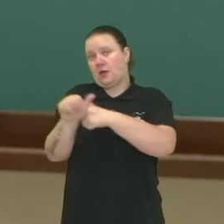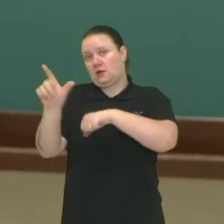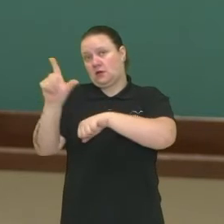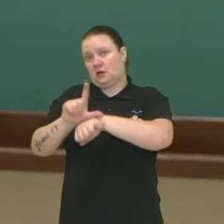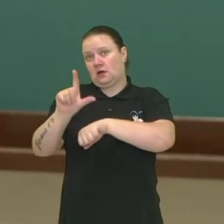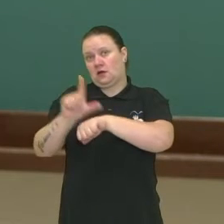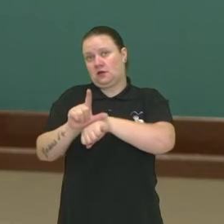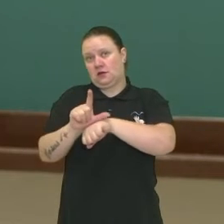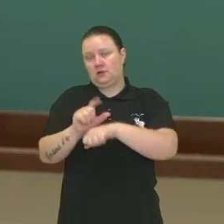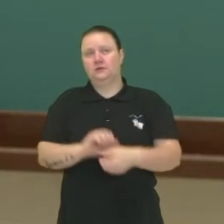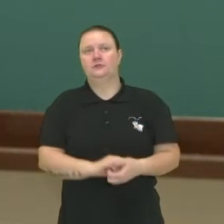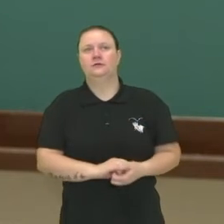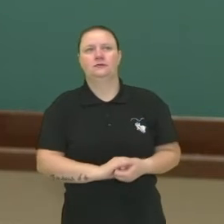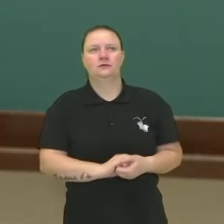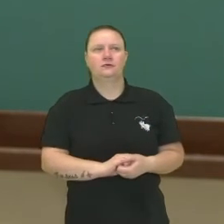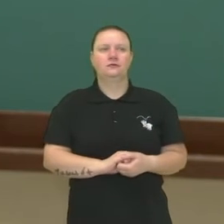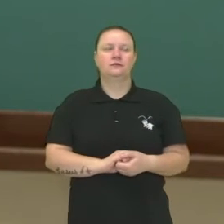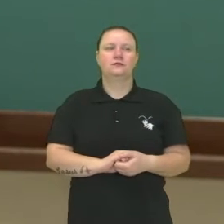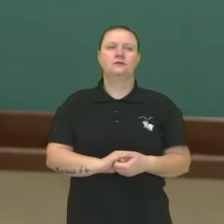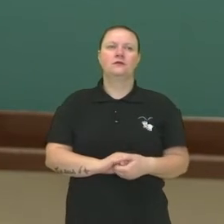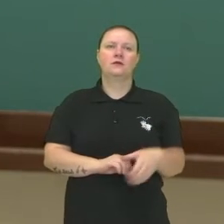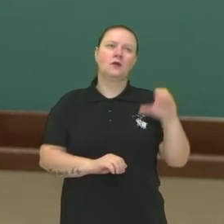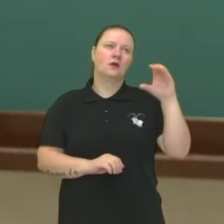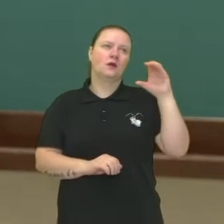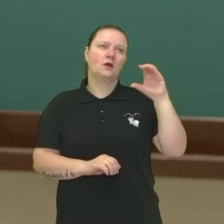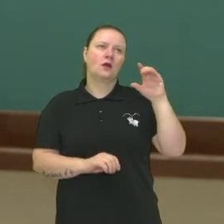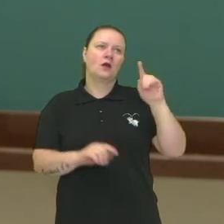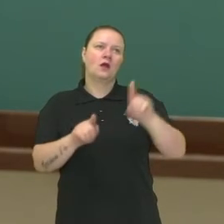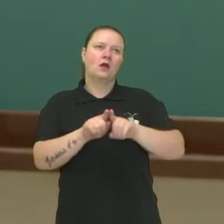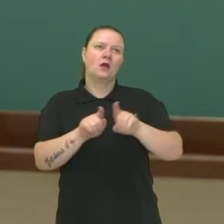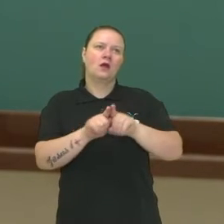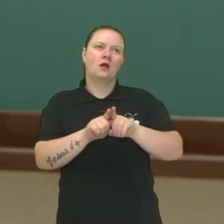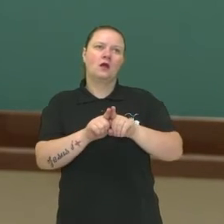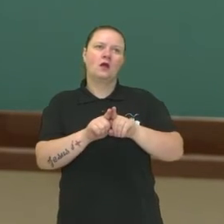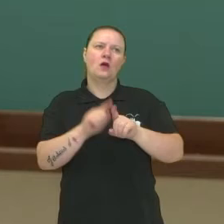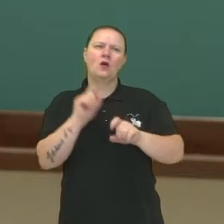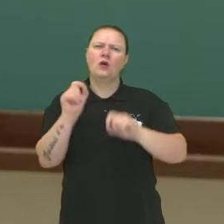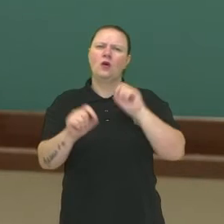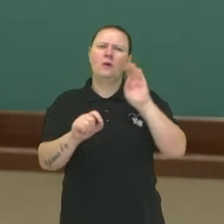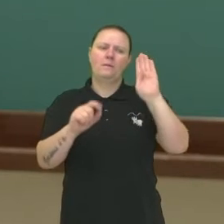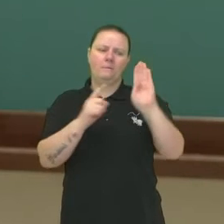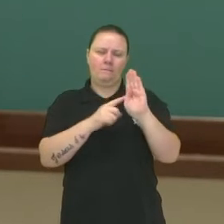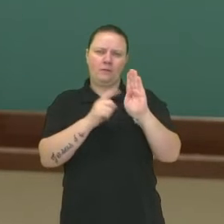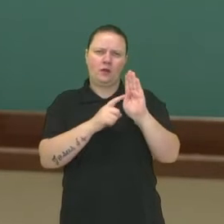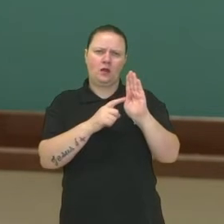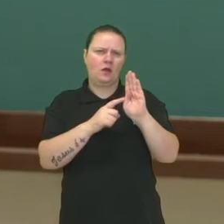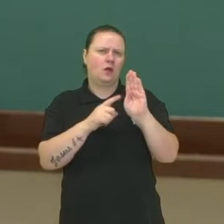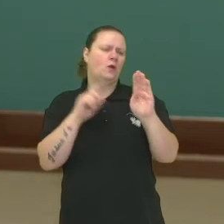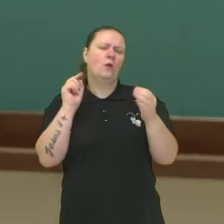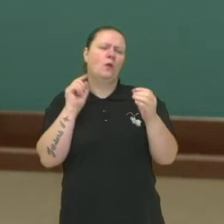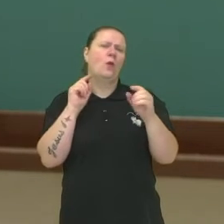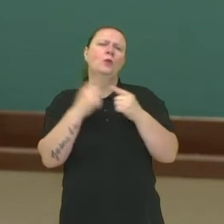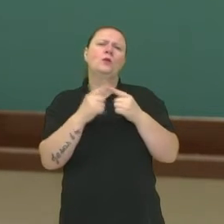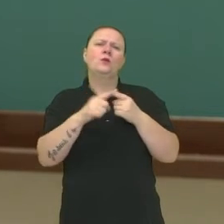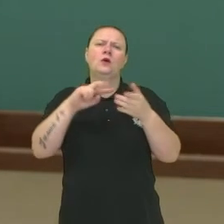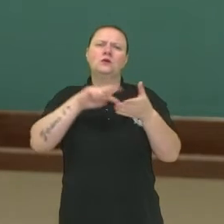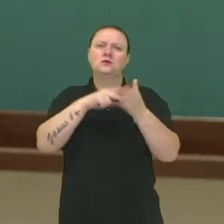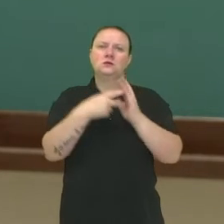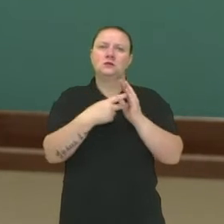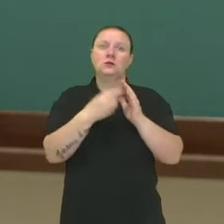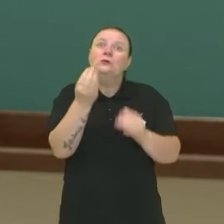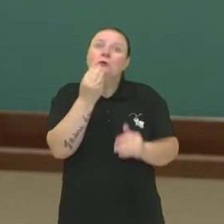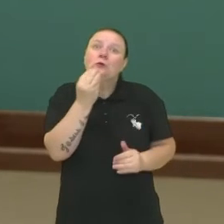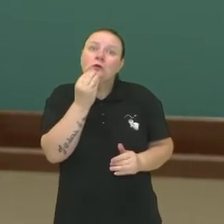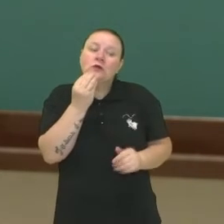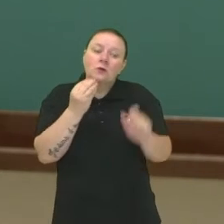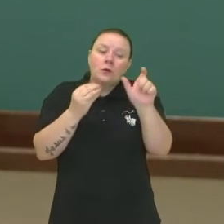carteira fosse dele. Na letra B, por que aquela carteira significava uma grande oportunidade para a